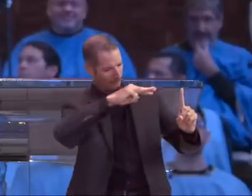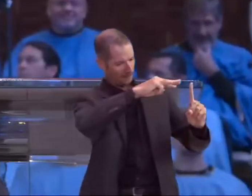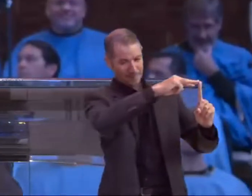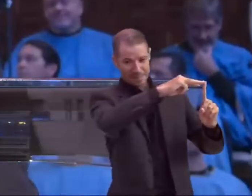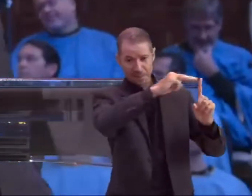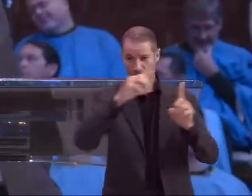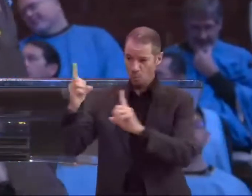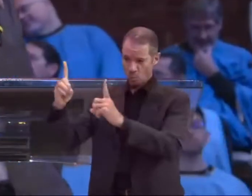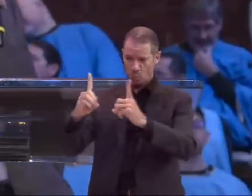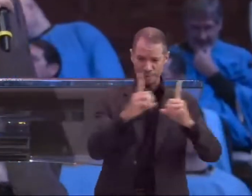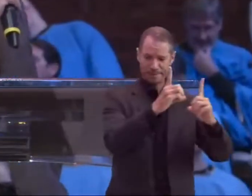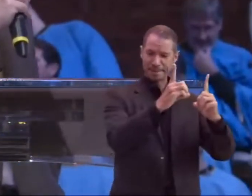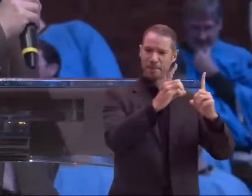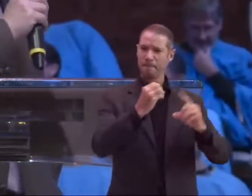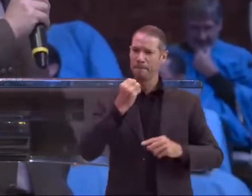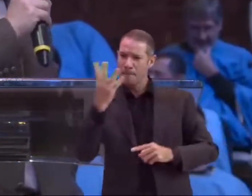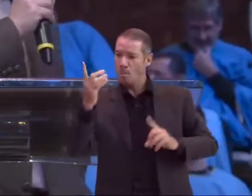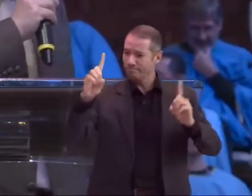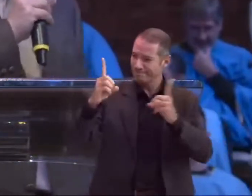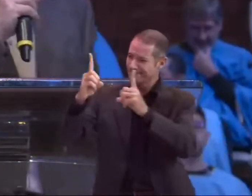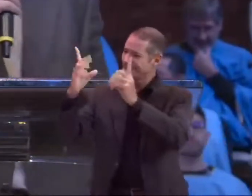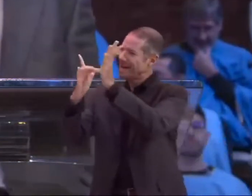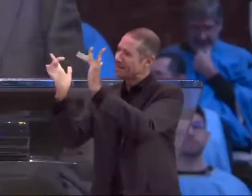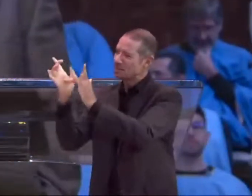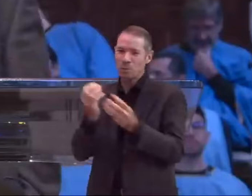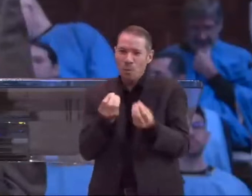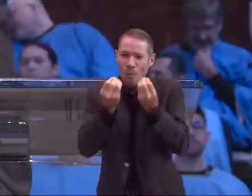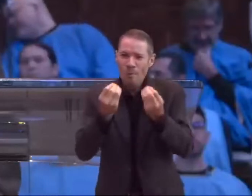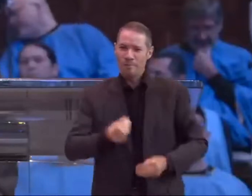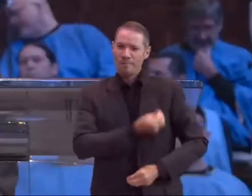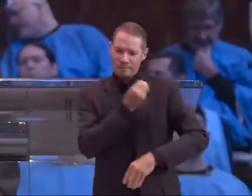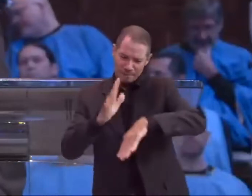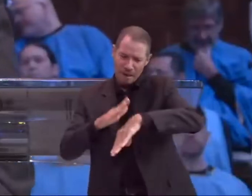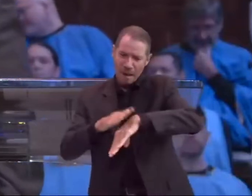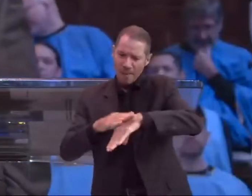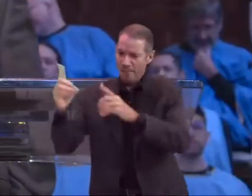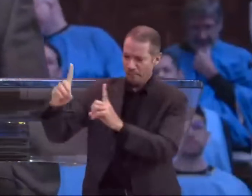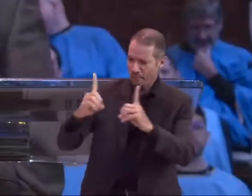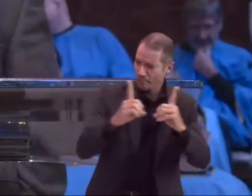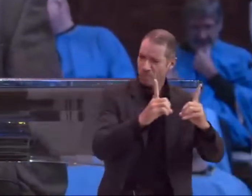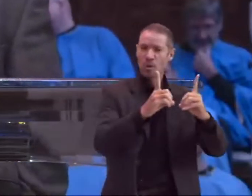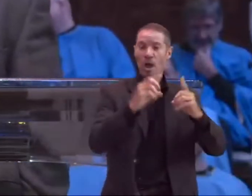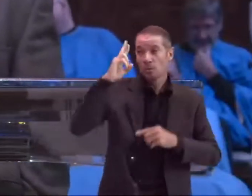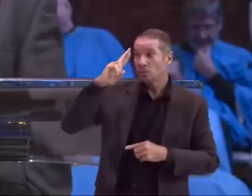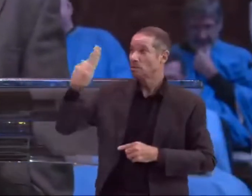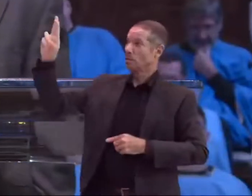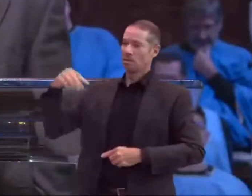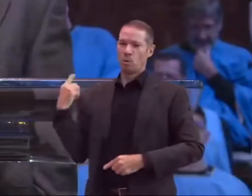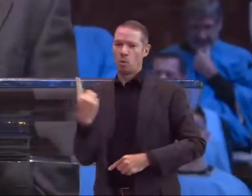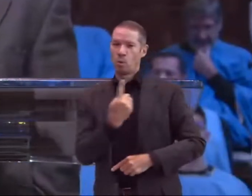do discipulado, né? É bom seguir Jesus. Então, como é que a gente vive o discipulado? O Senhor, o